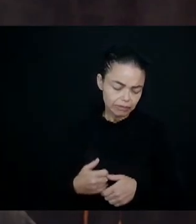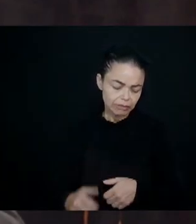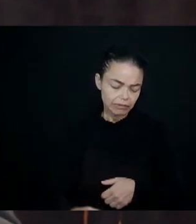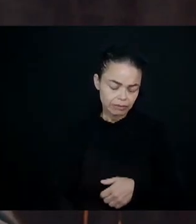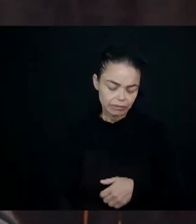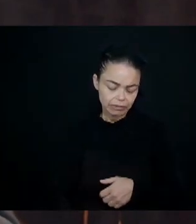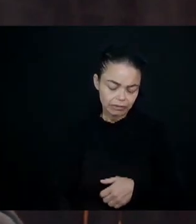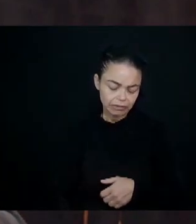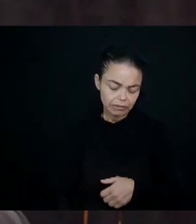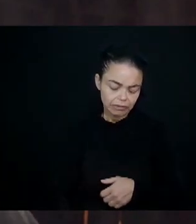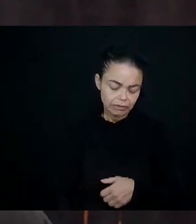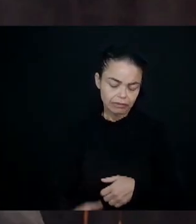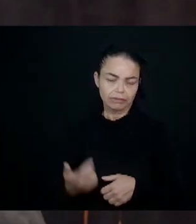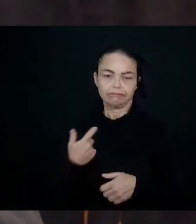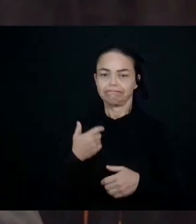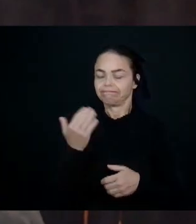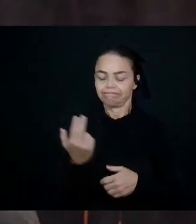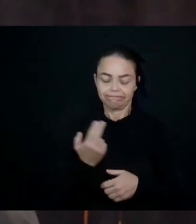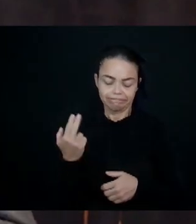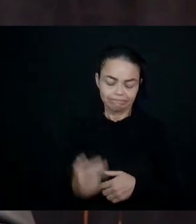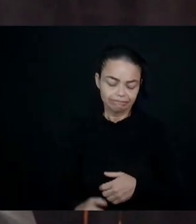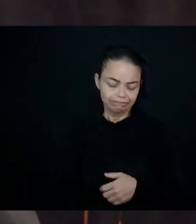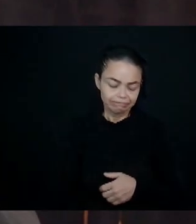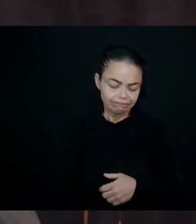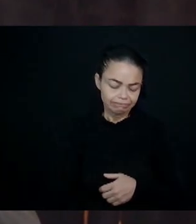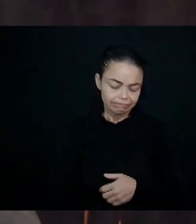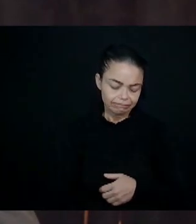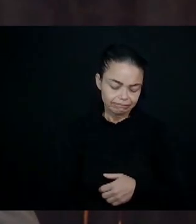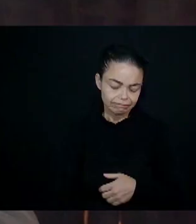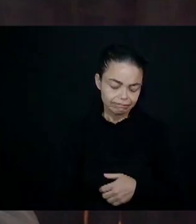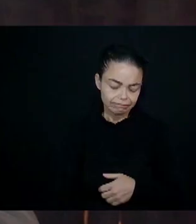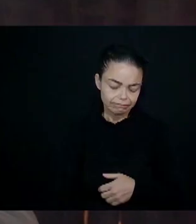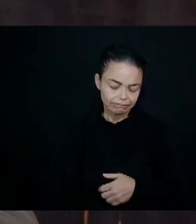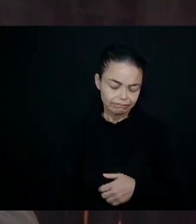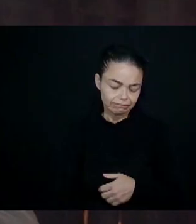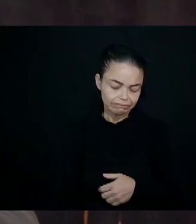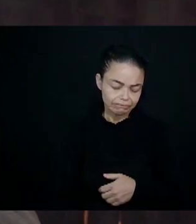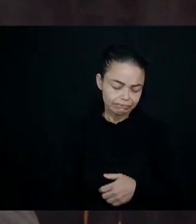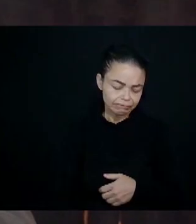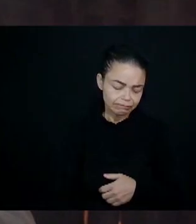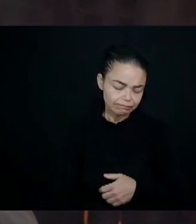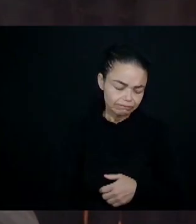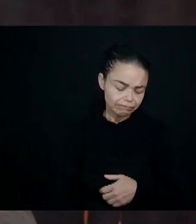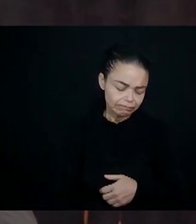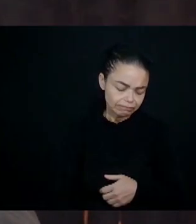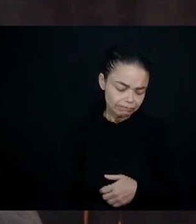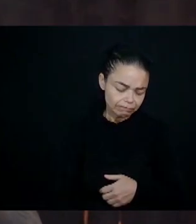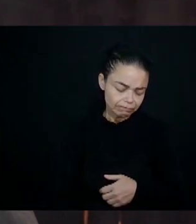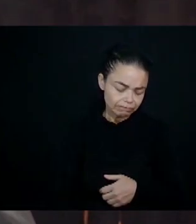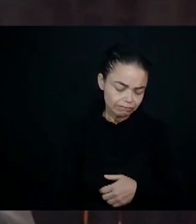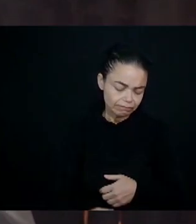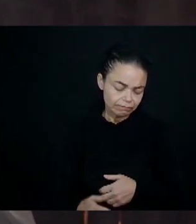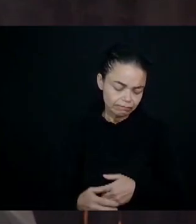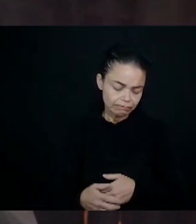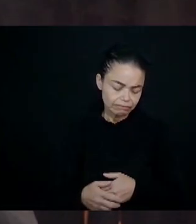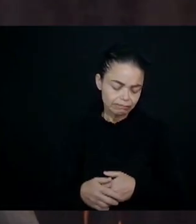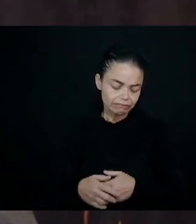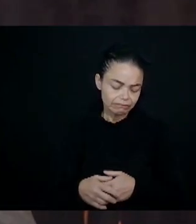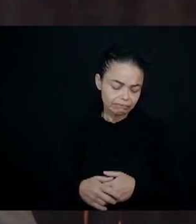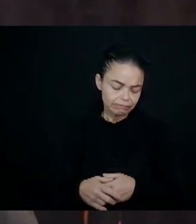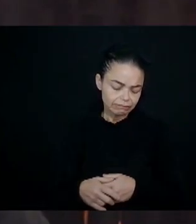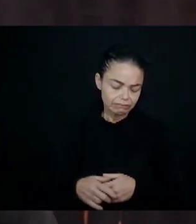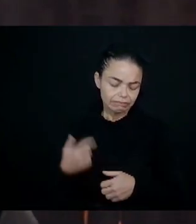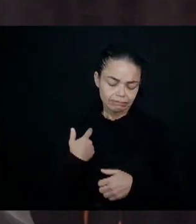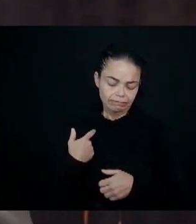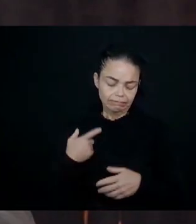que não dê certo de completar o álbum. Né? O foco é esse, mas e trazer o foco principal para a interação, né?